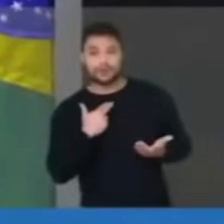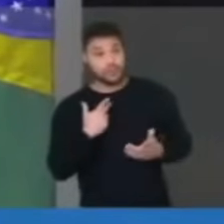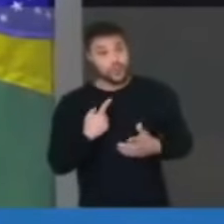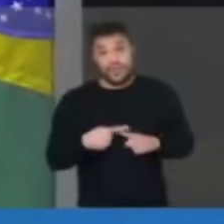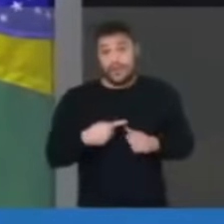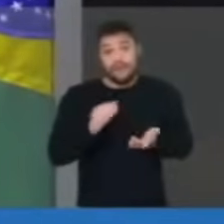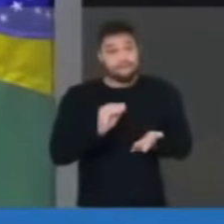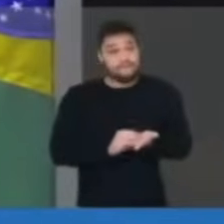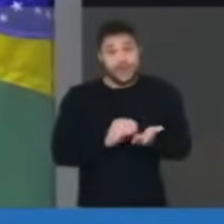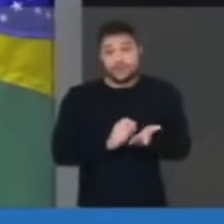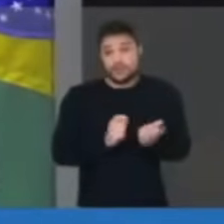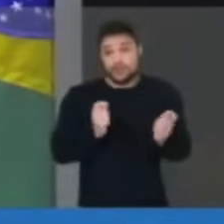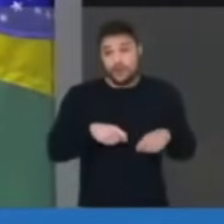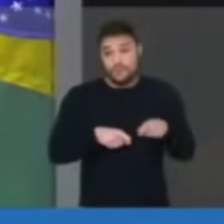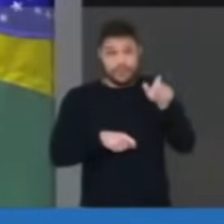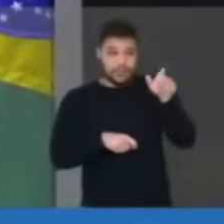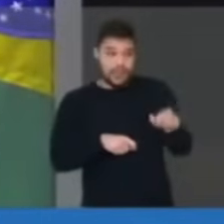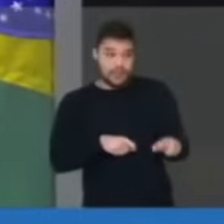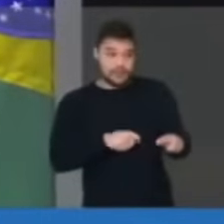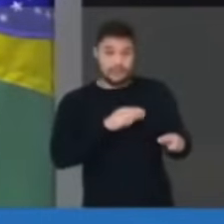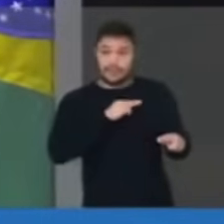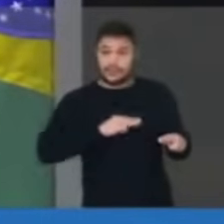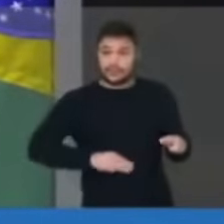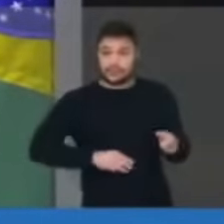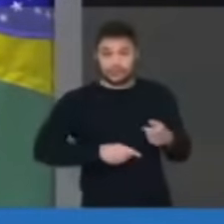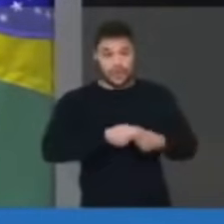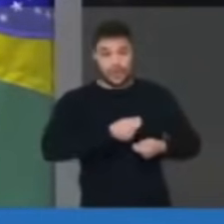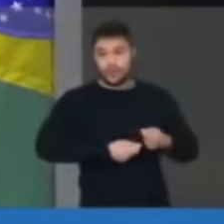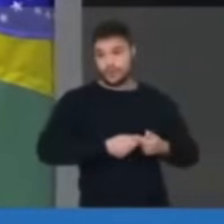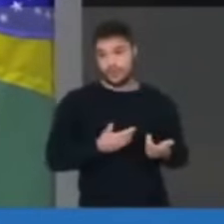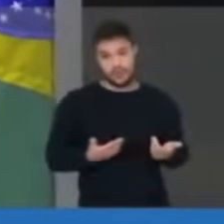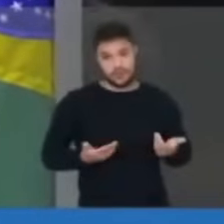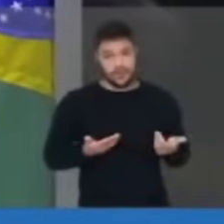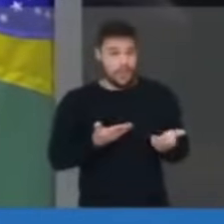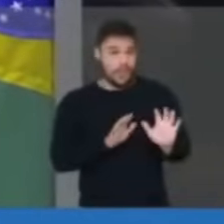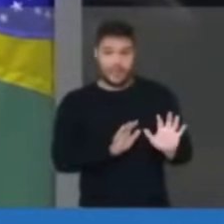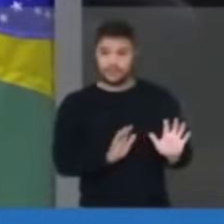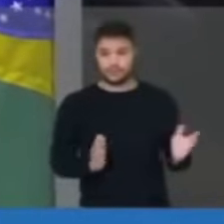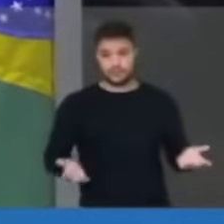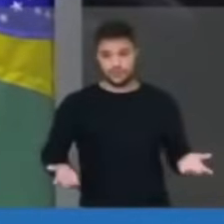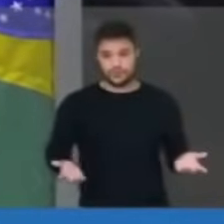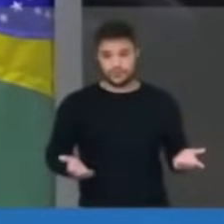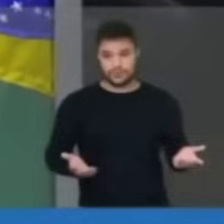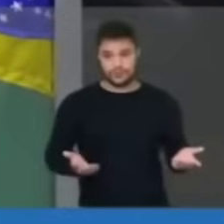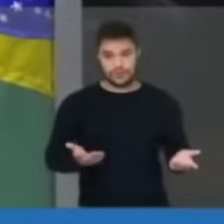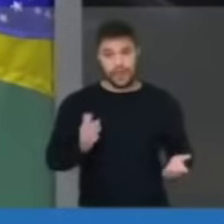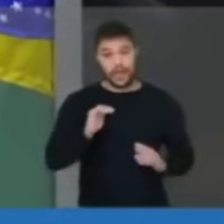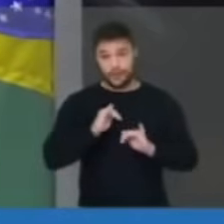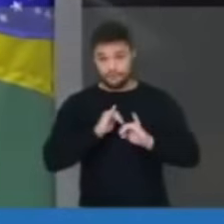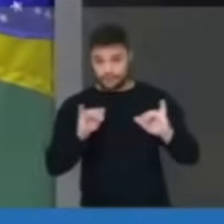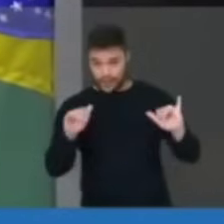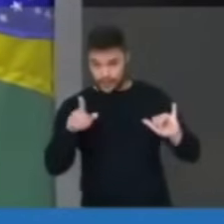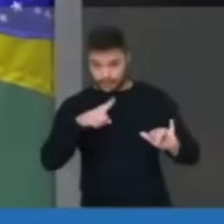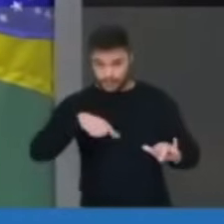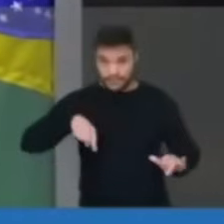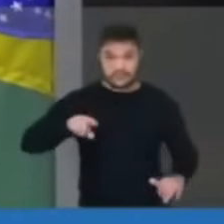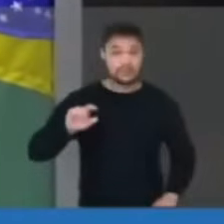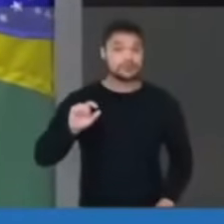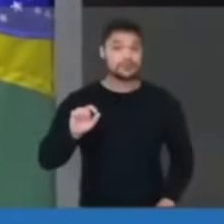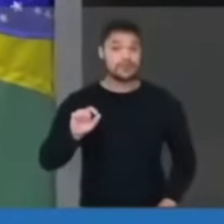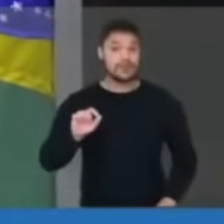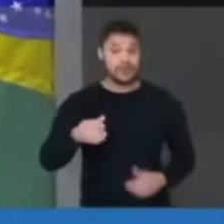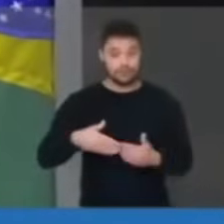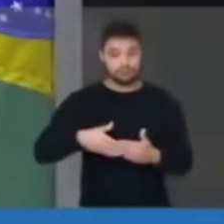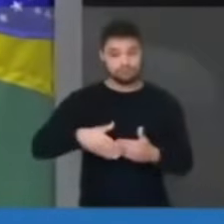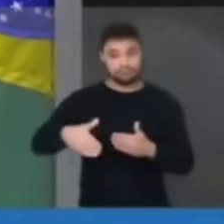incompetente no Ministério da Fazenda. Simples assim. Aí eu digo para vocês, o que que vai